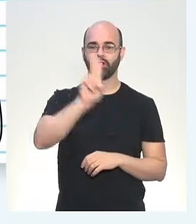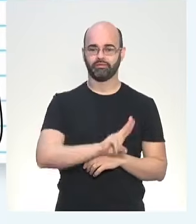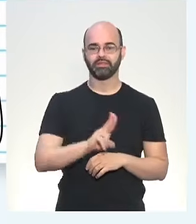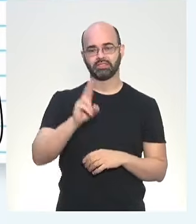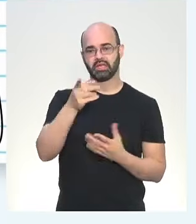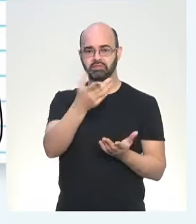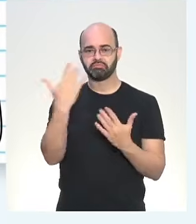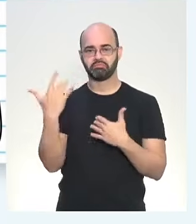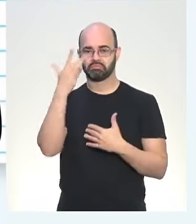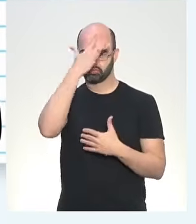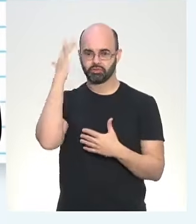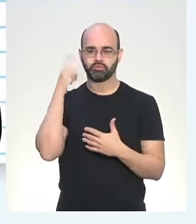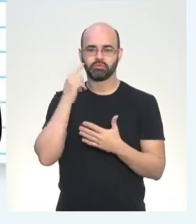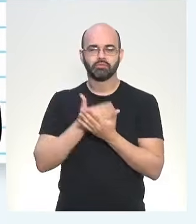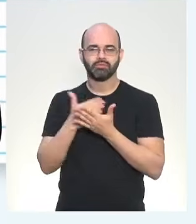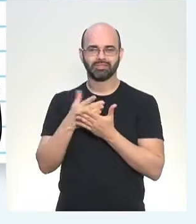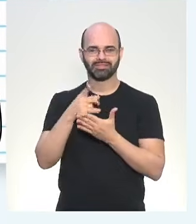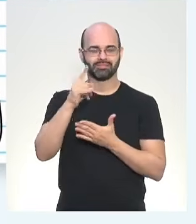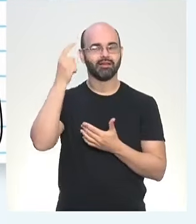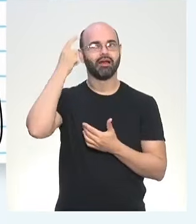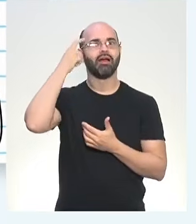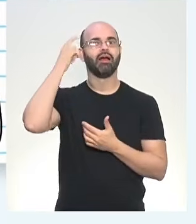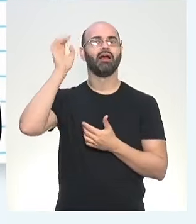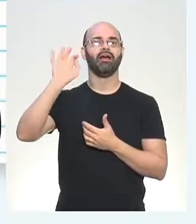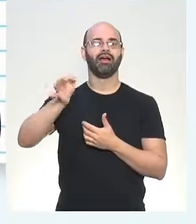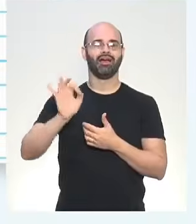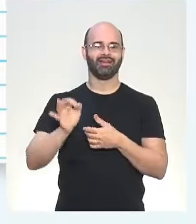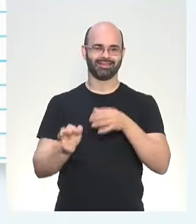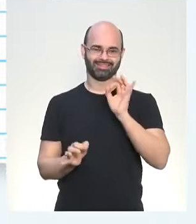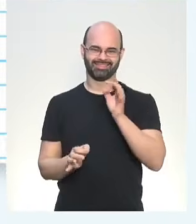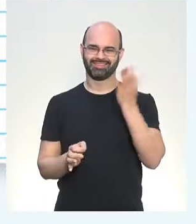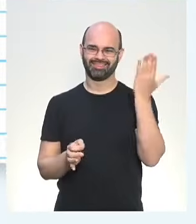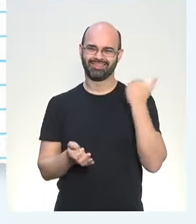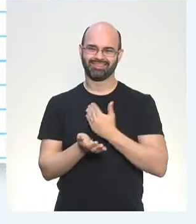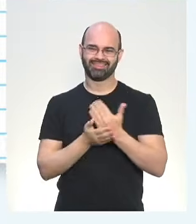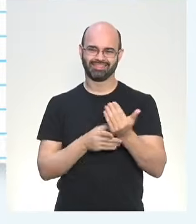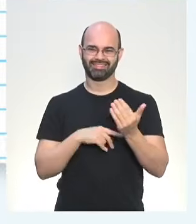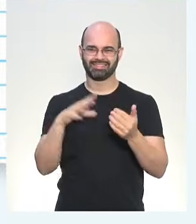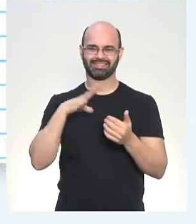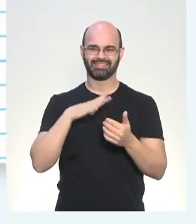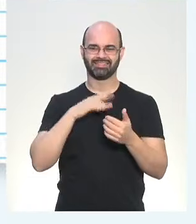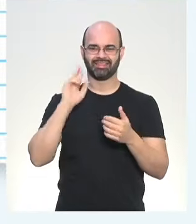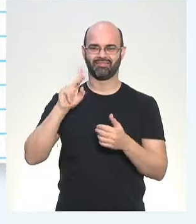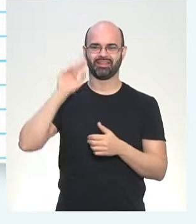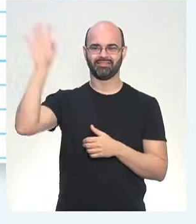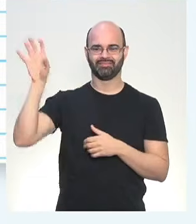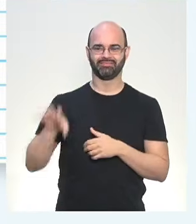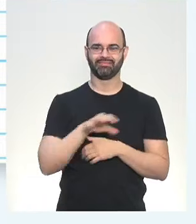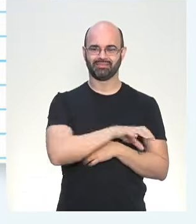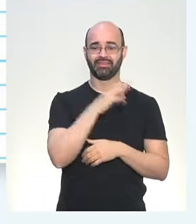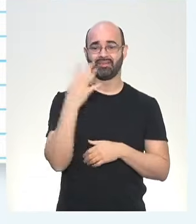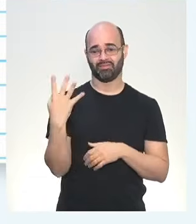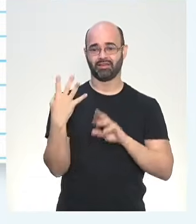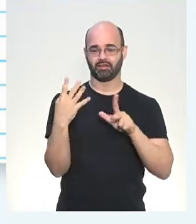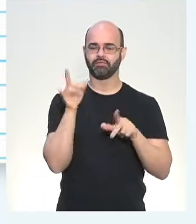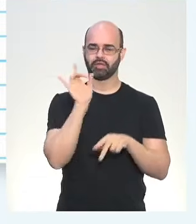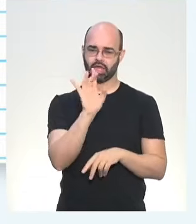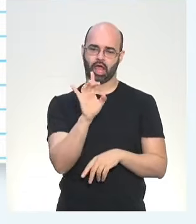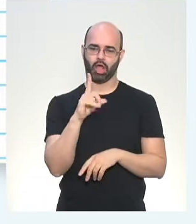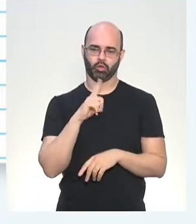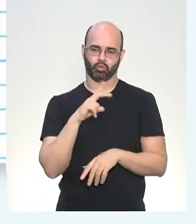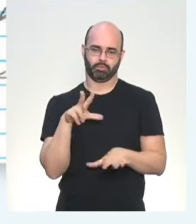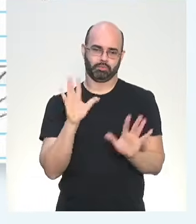população. Já deu para se ter uma ideia, não é? O que inicialmente eram 4 cidades distintas e de certa forma autônomas,